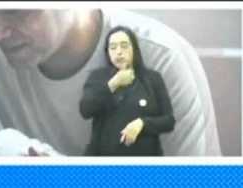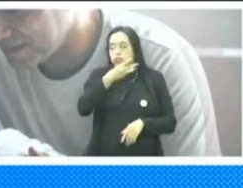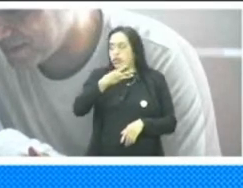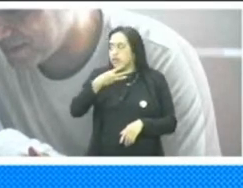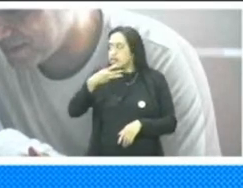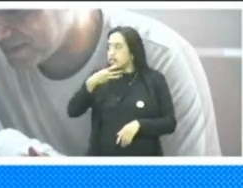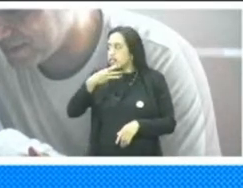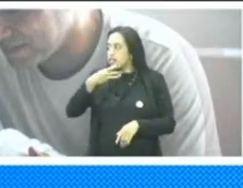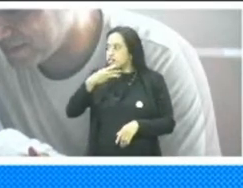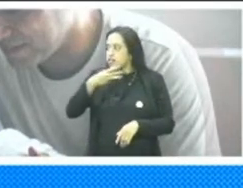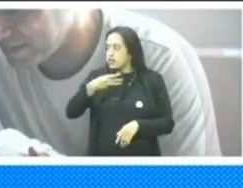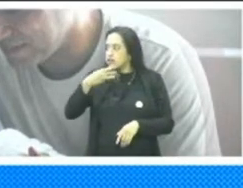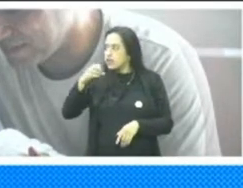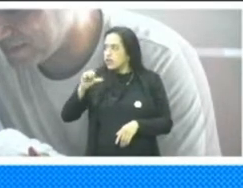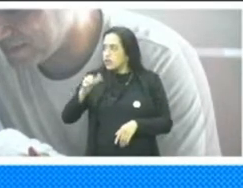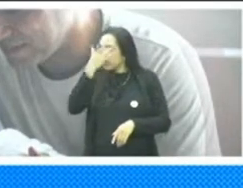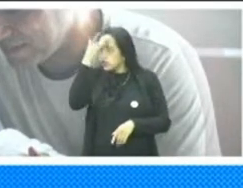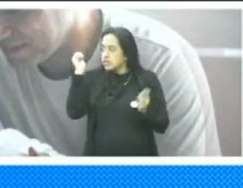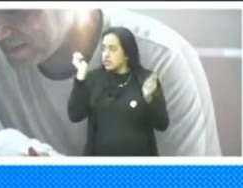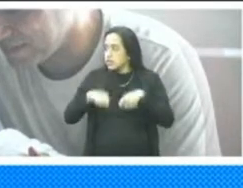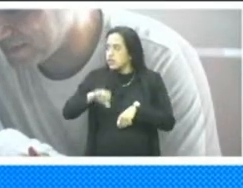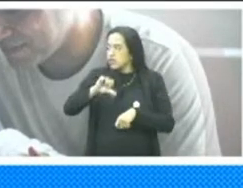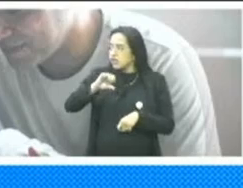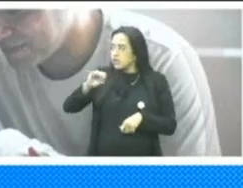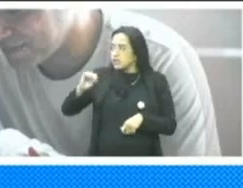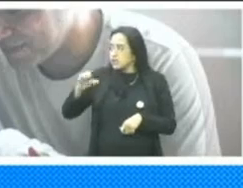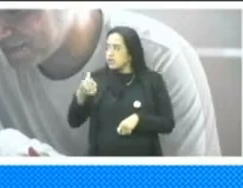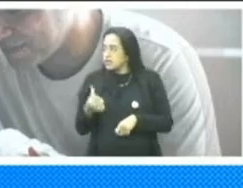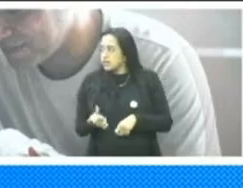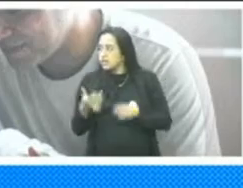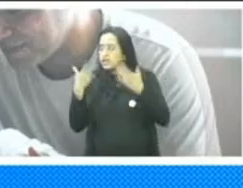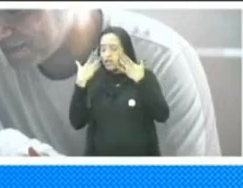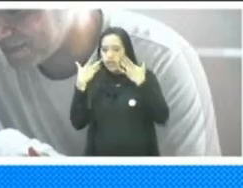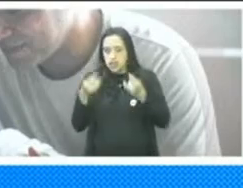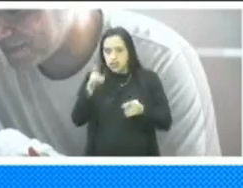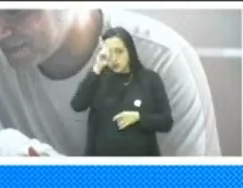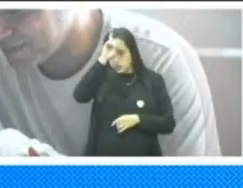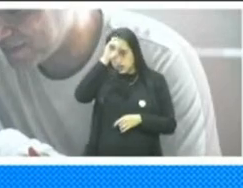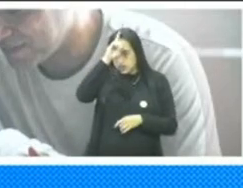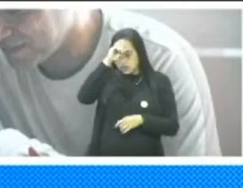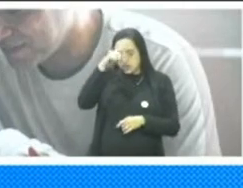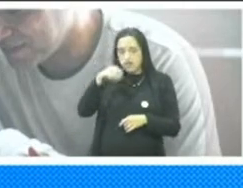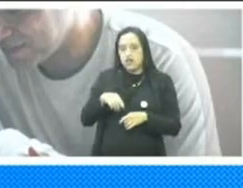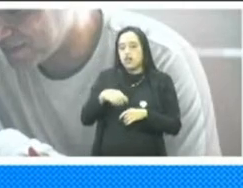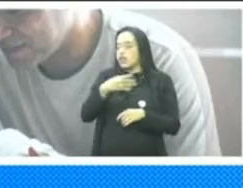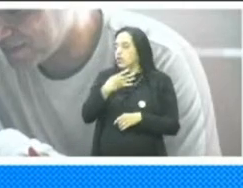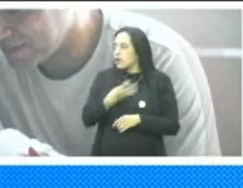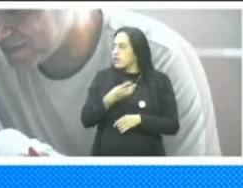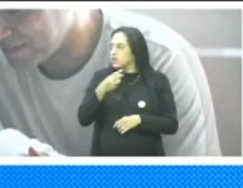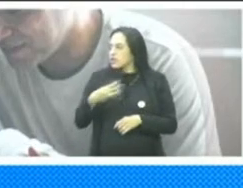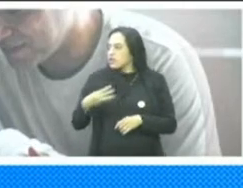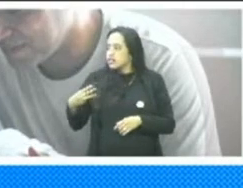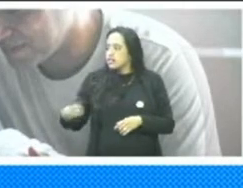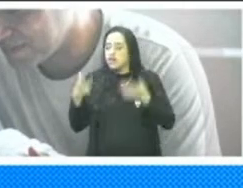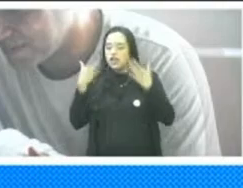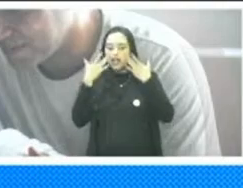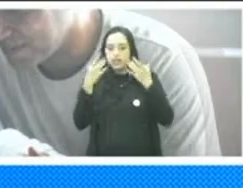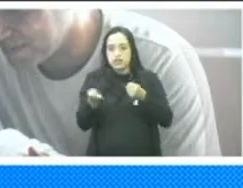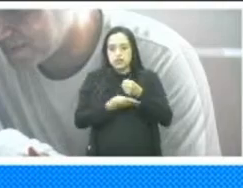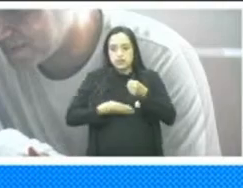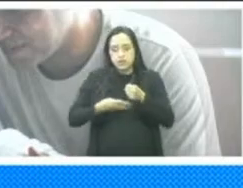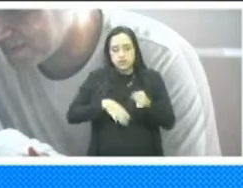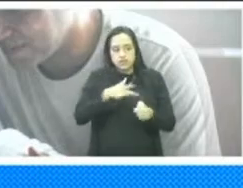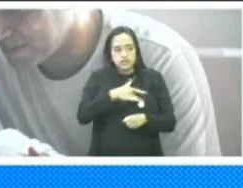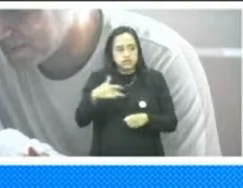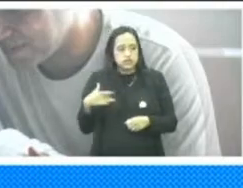tutores capacitados, sendo 906 na atenção hospitalar e 433 na atenção primária à